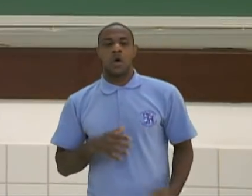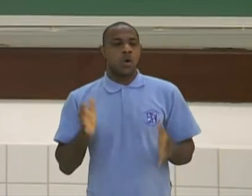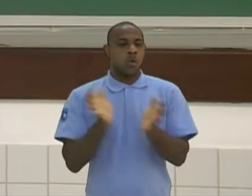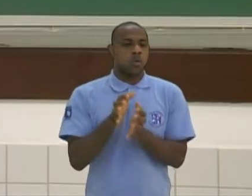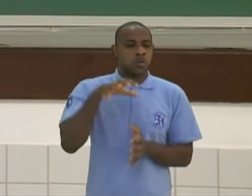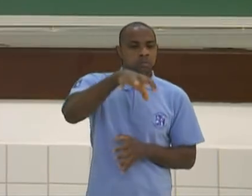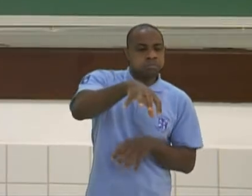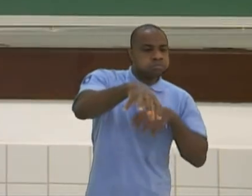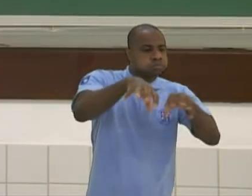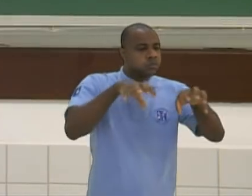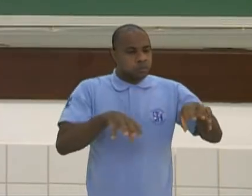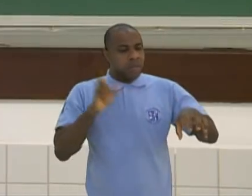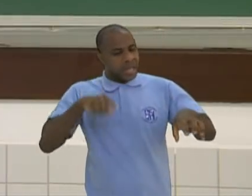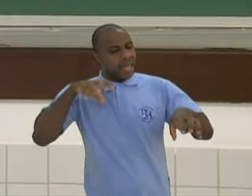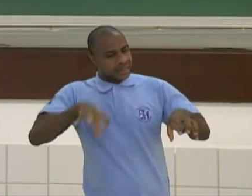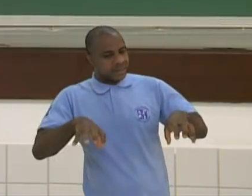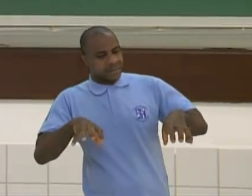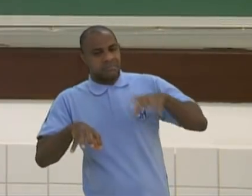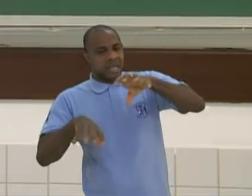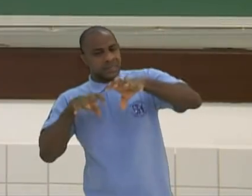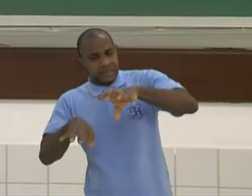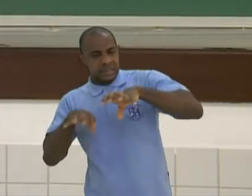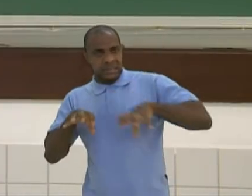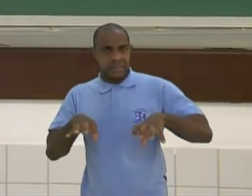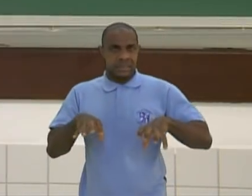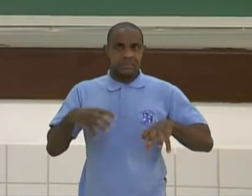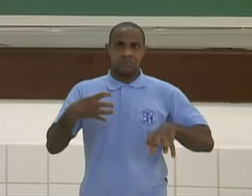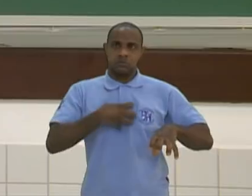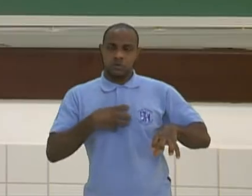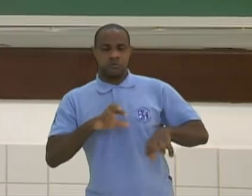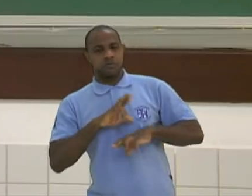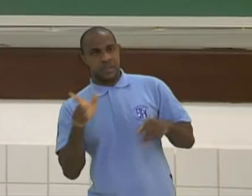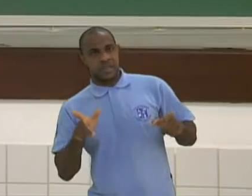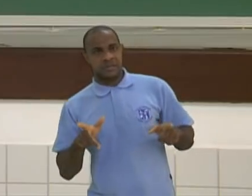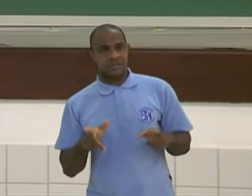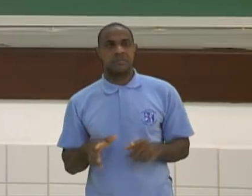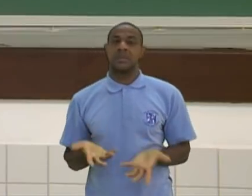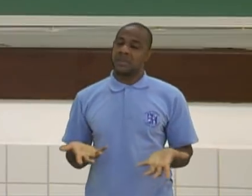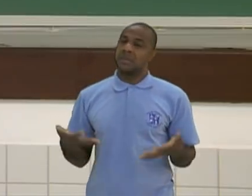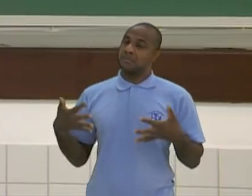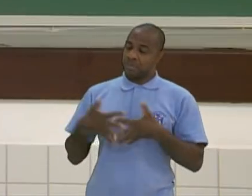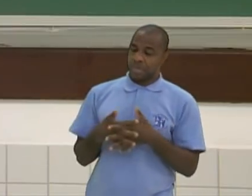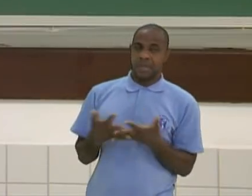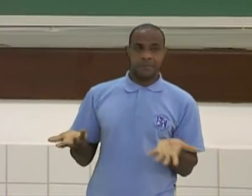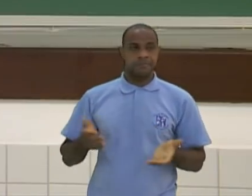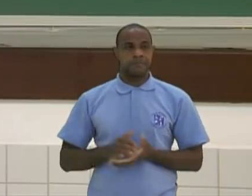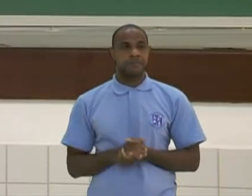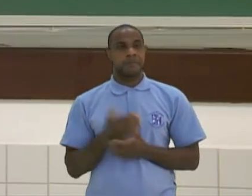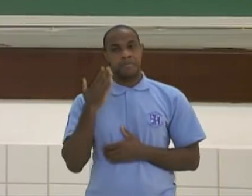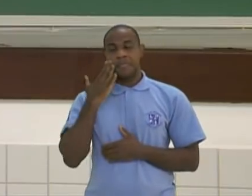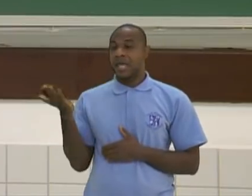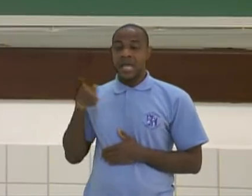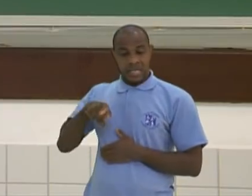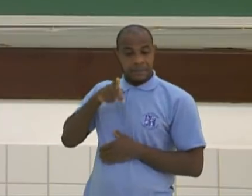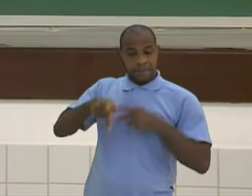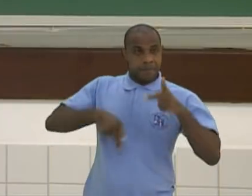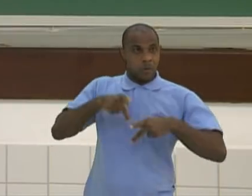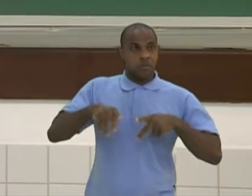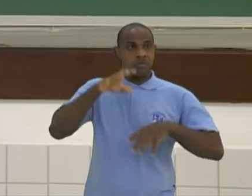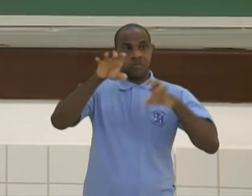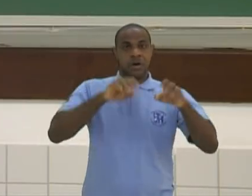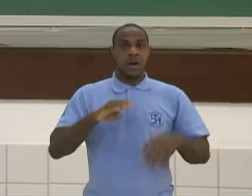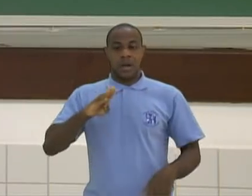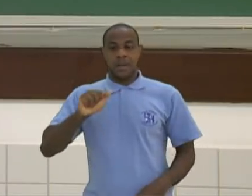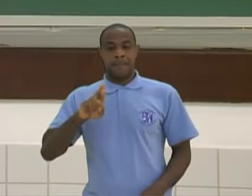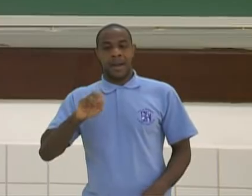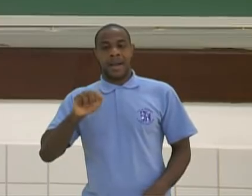era assim. São tudo povos germanos esses daqui. Como é que a gente faz? É complicado, né? Esses povos bárbaros,